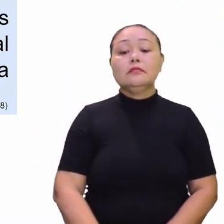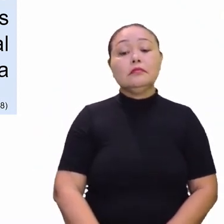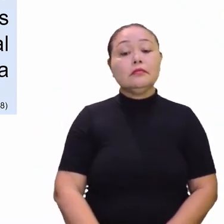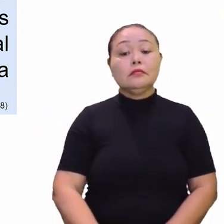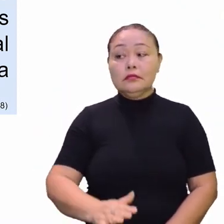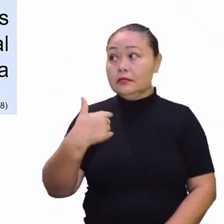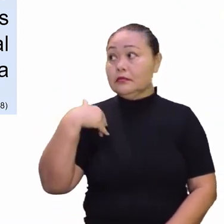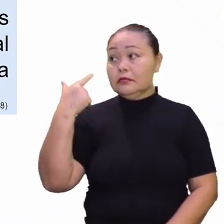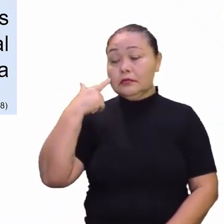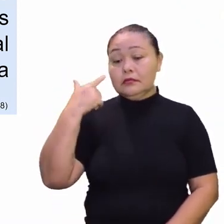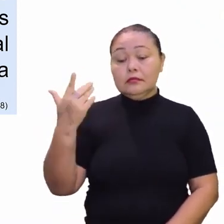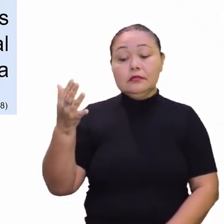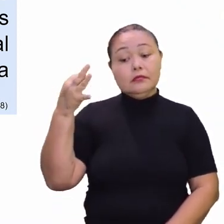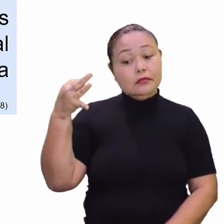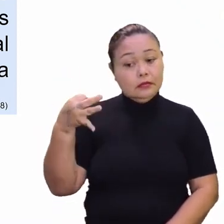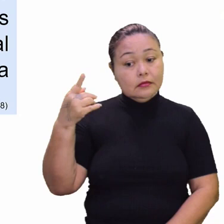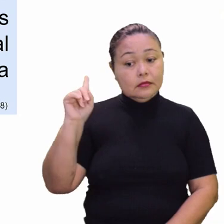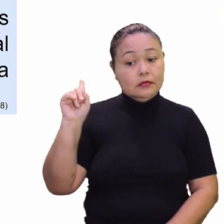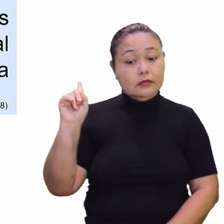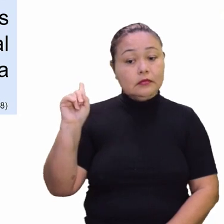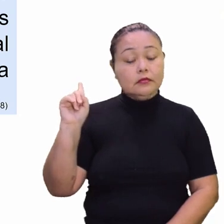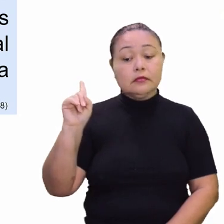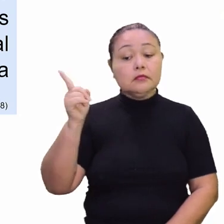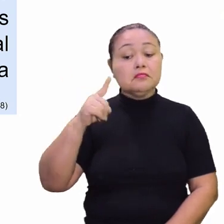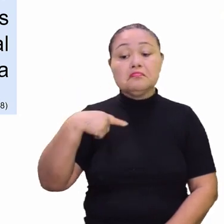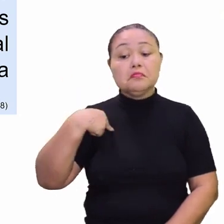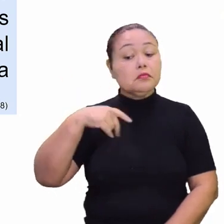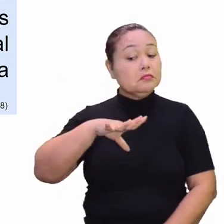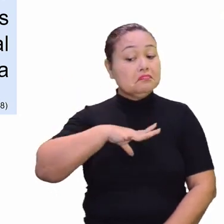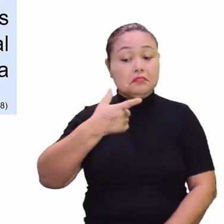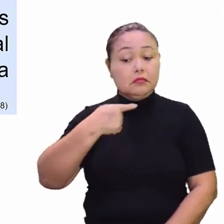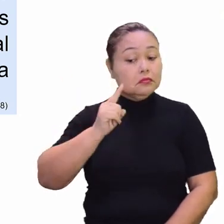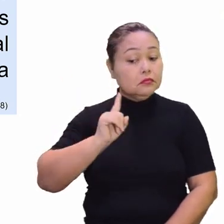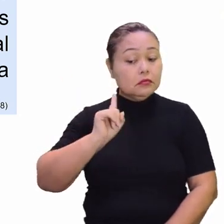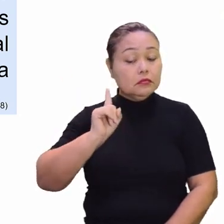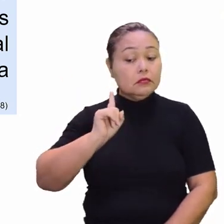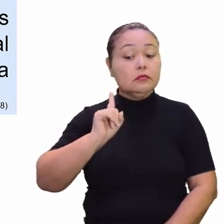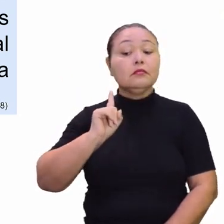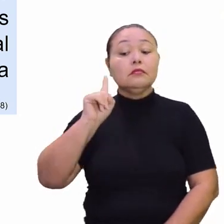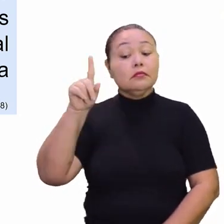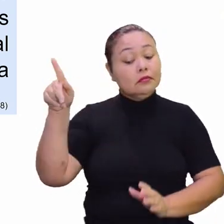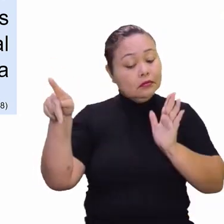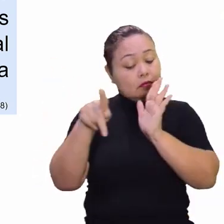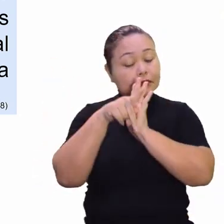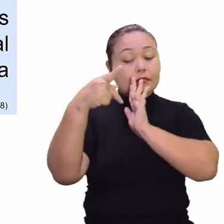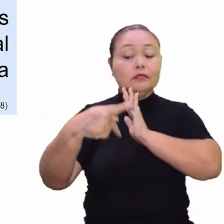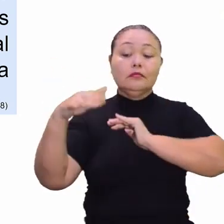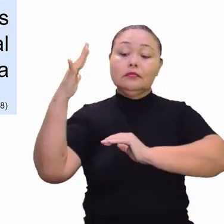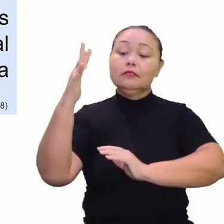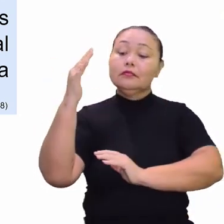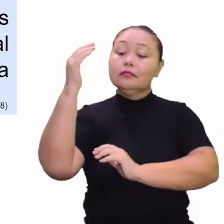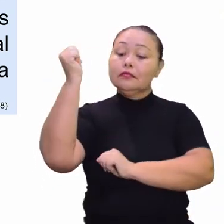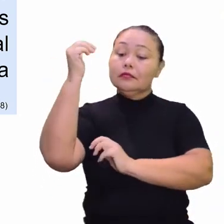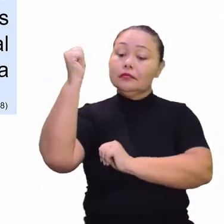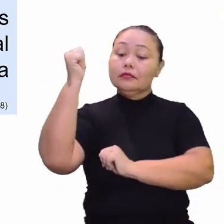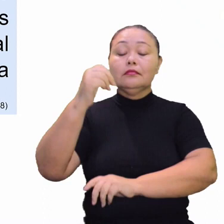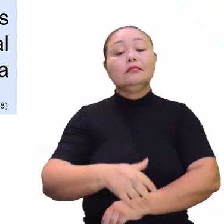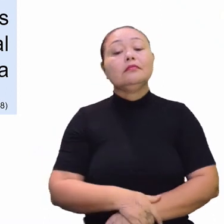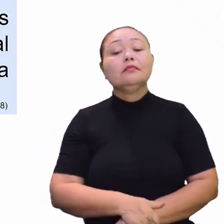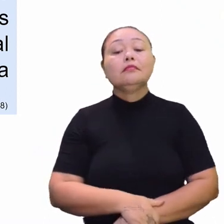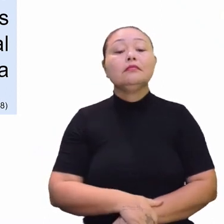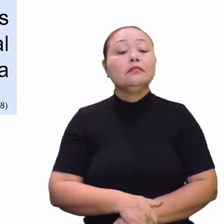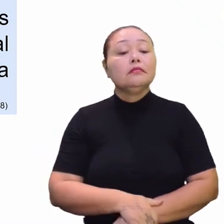Tá vendo aí, Rogério? Exatamente. Então aqui nem Portugal era da Espanha.